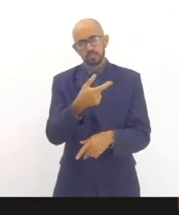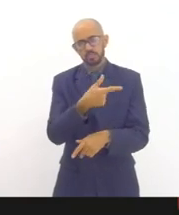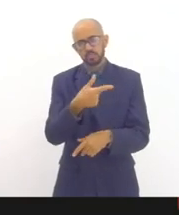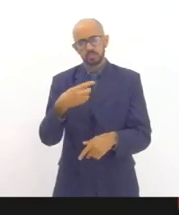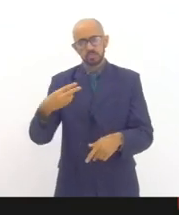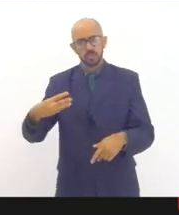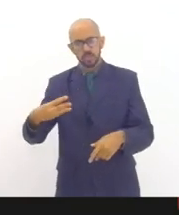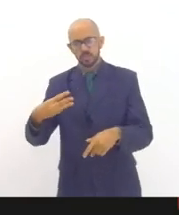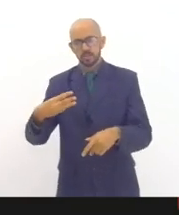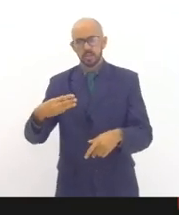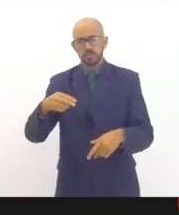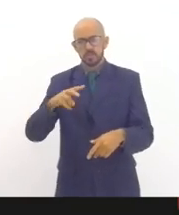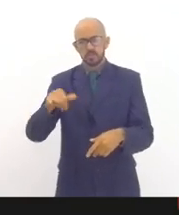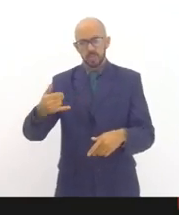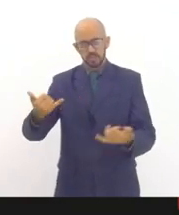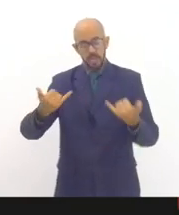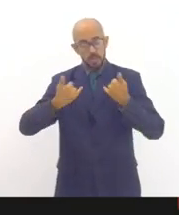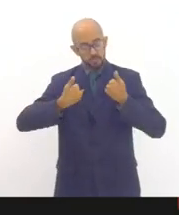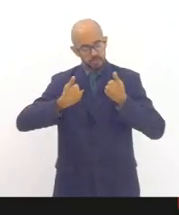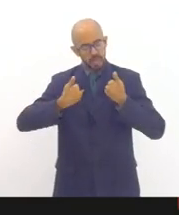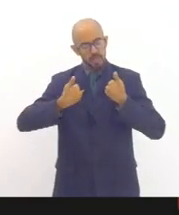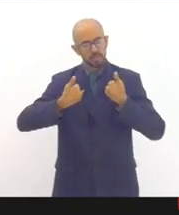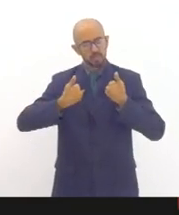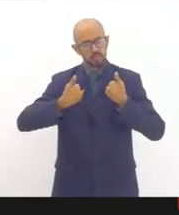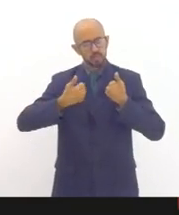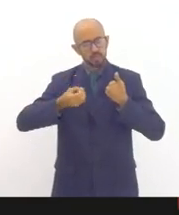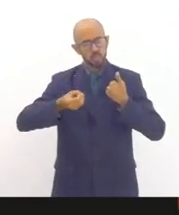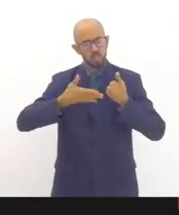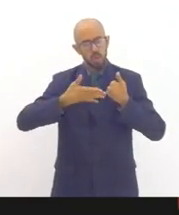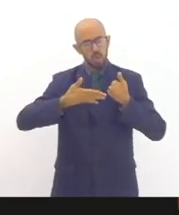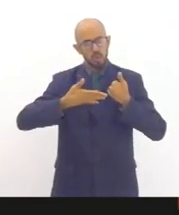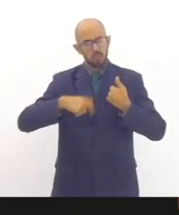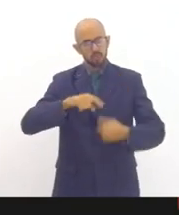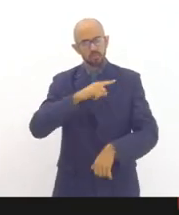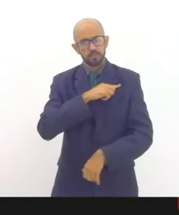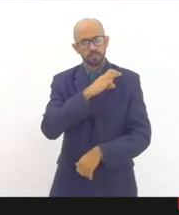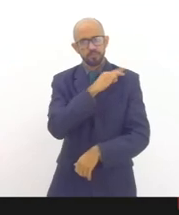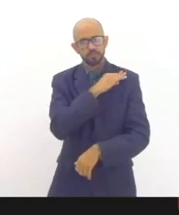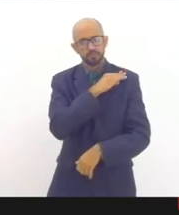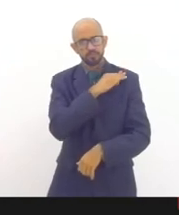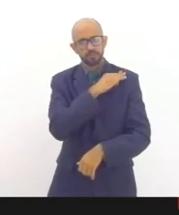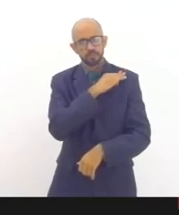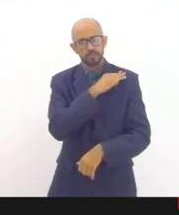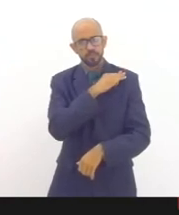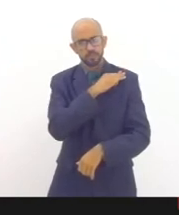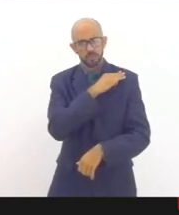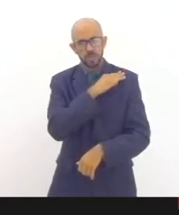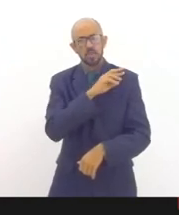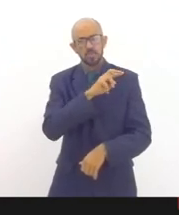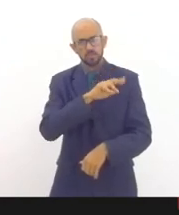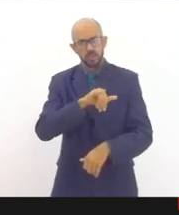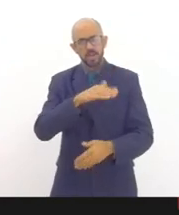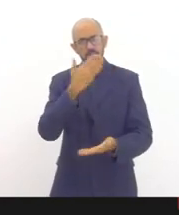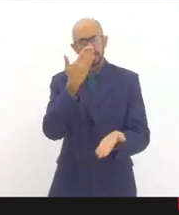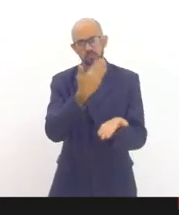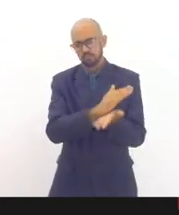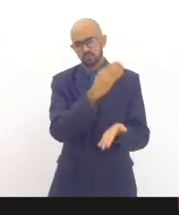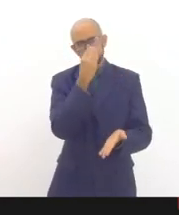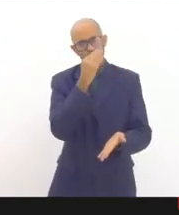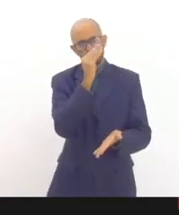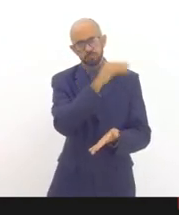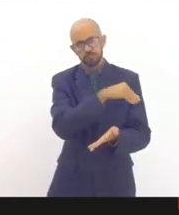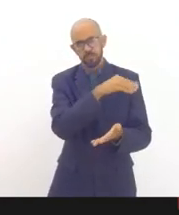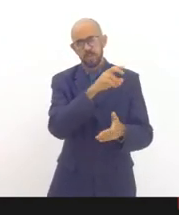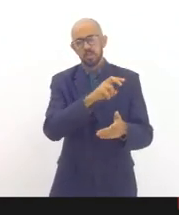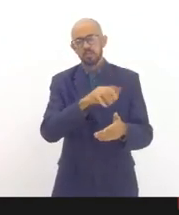2023 receberemos a notícia de que o novo ensino médio caducou, ficou velho e será extinguido